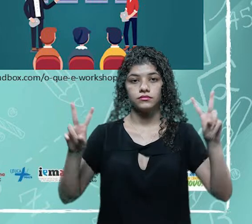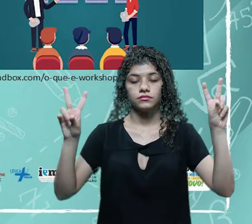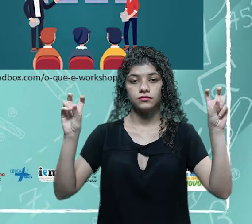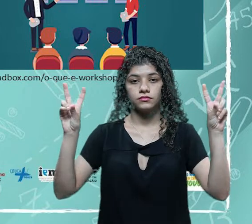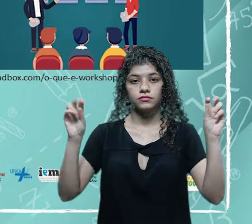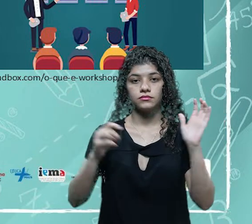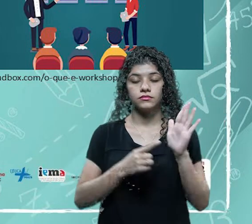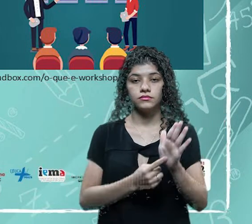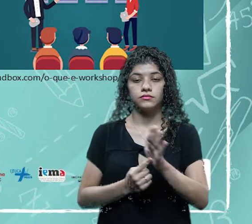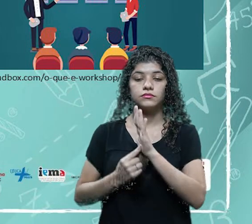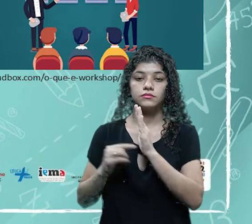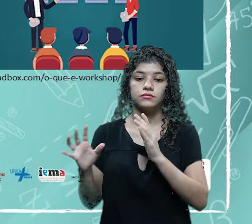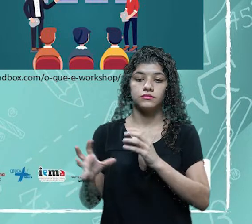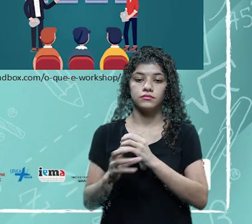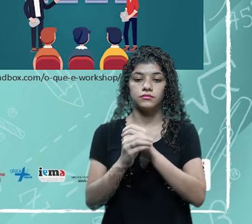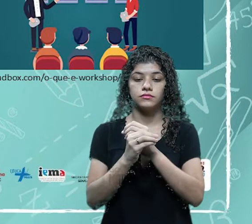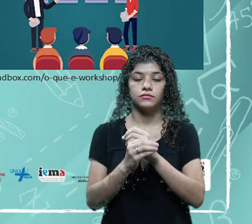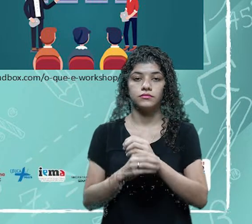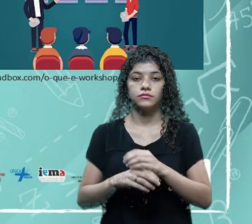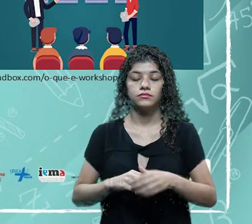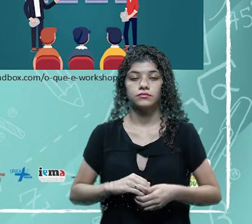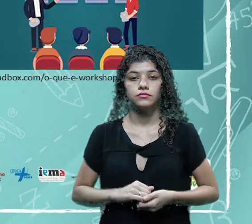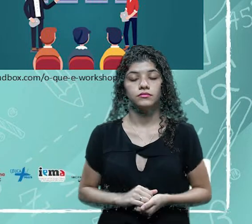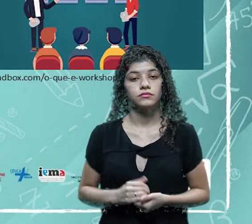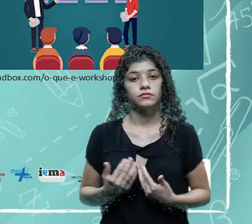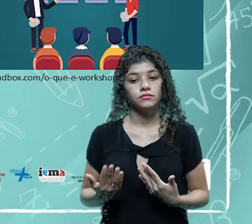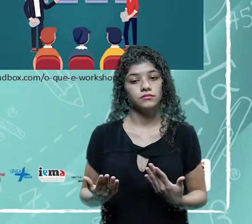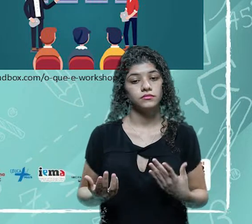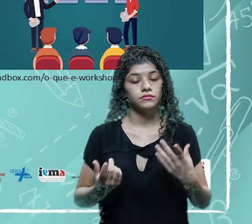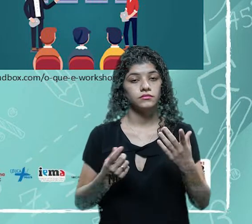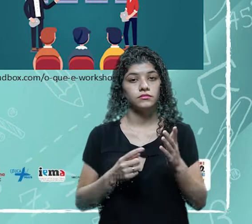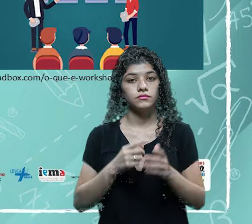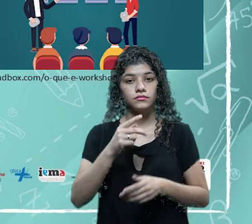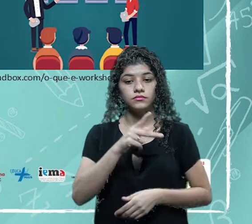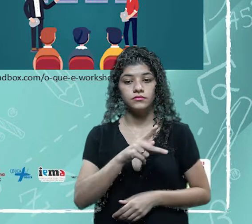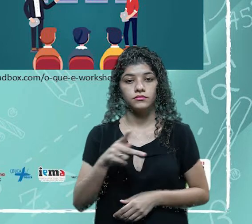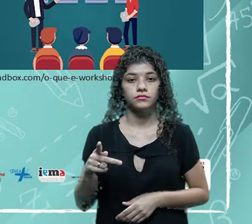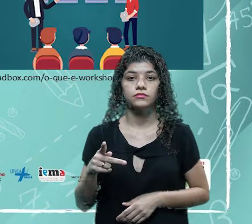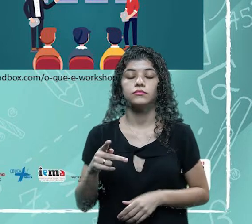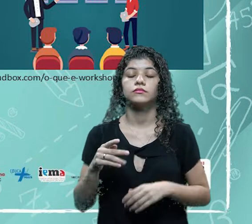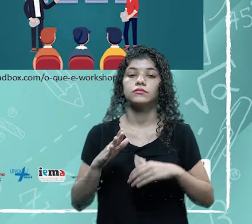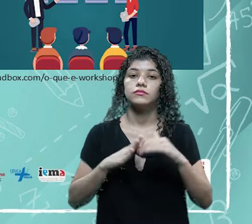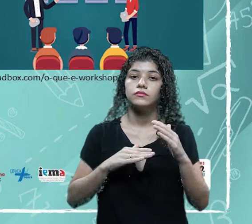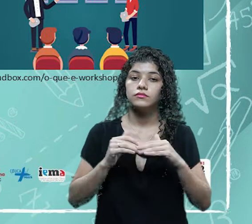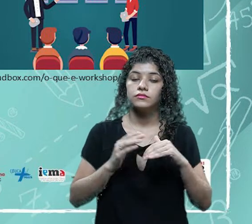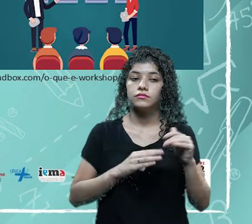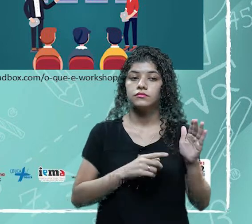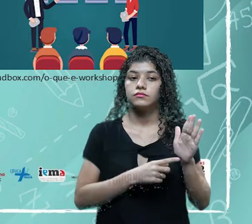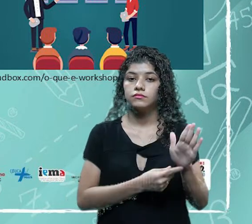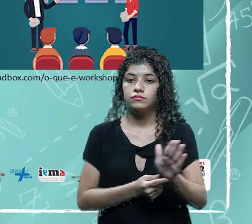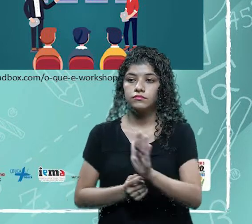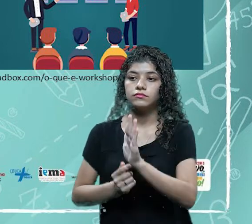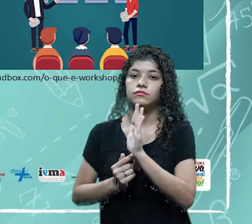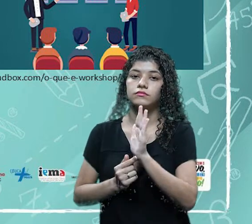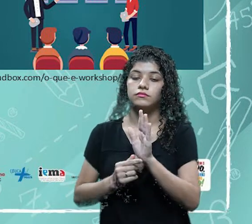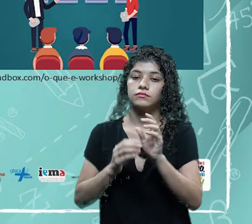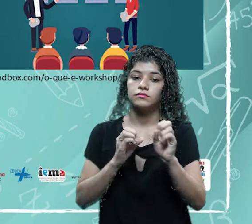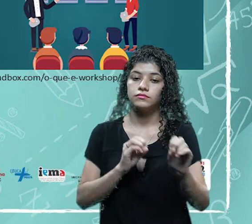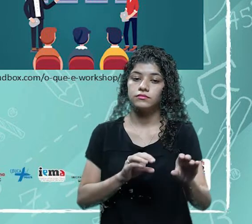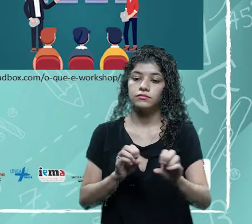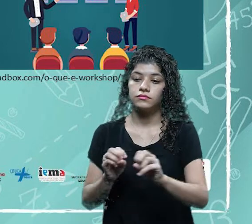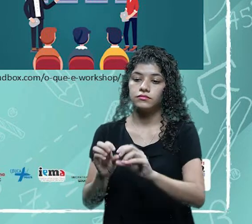né se concluir no final então oficina é ministrada por um instrutor ou palestrante